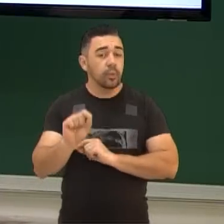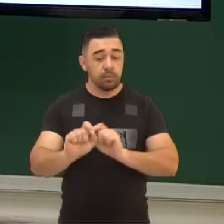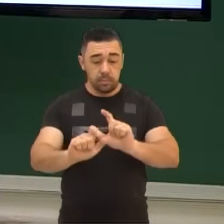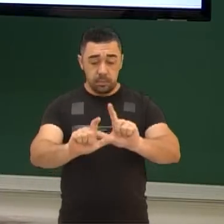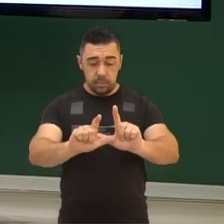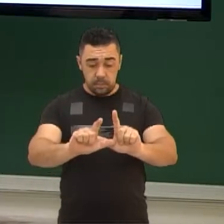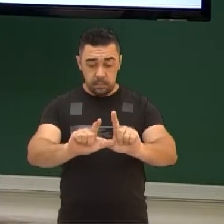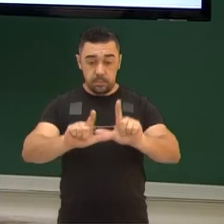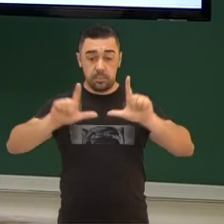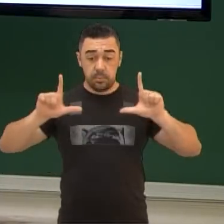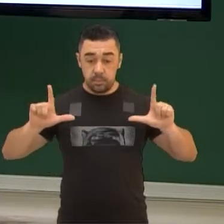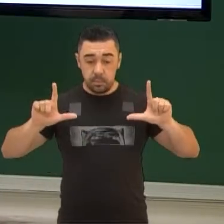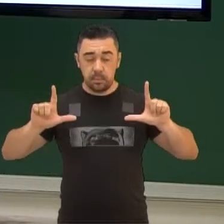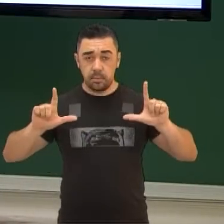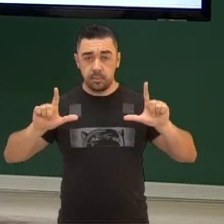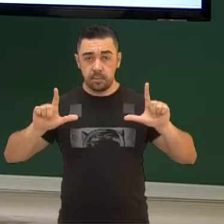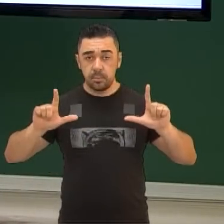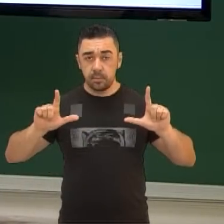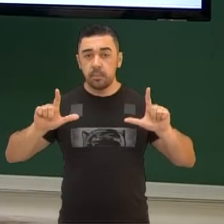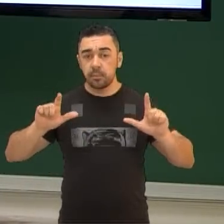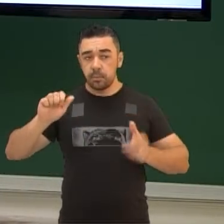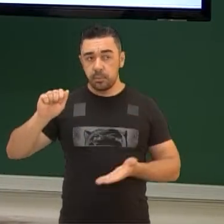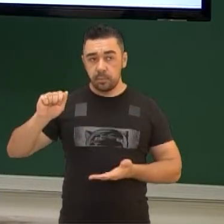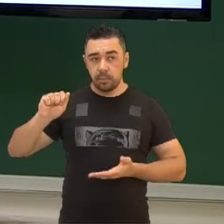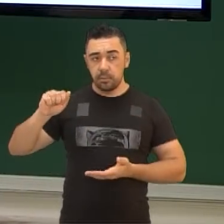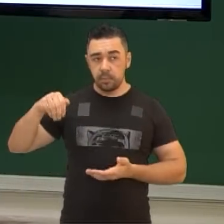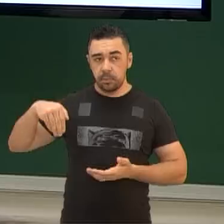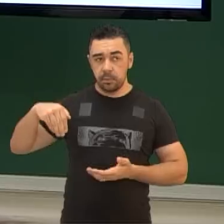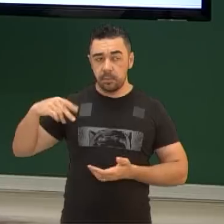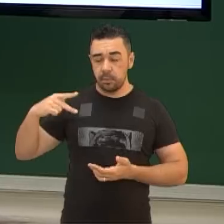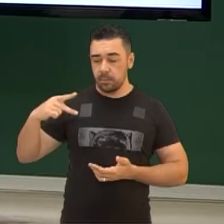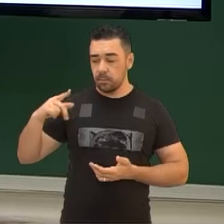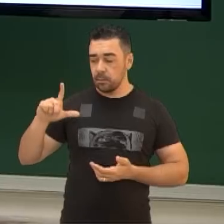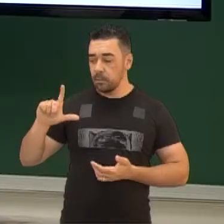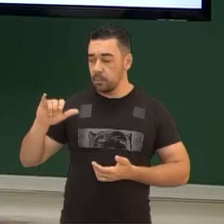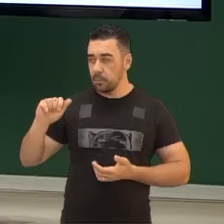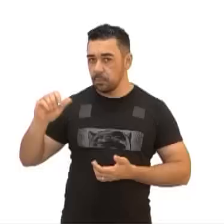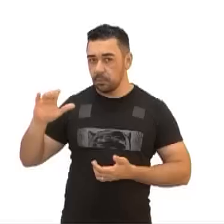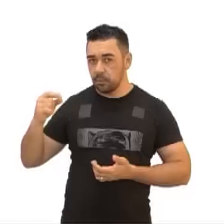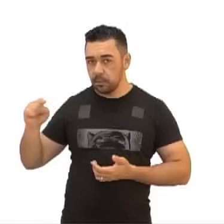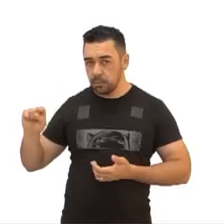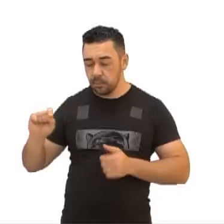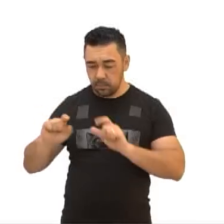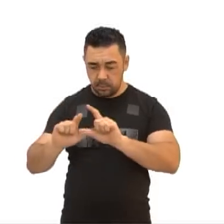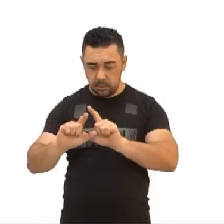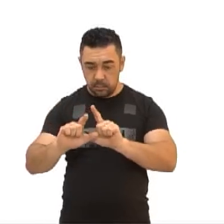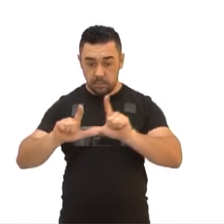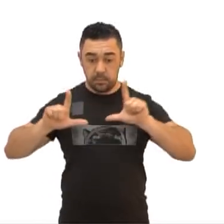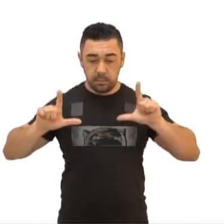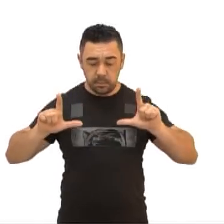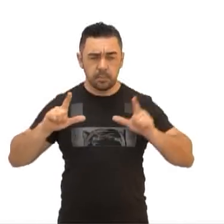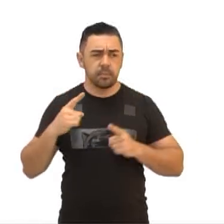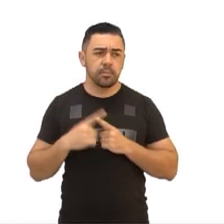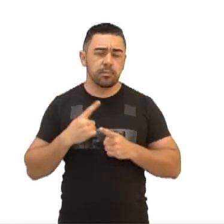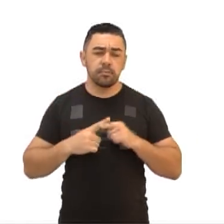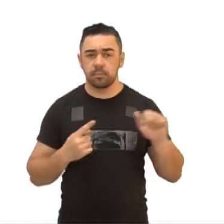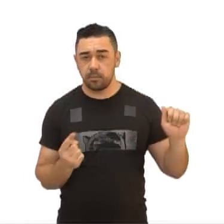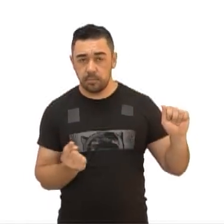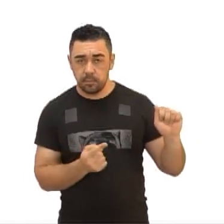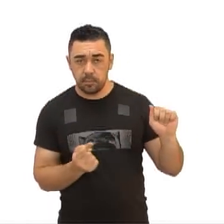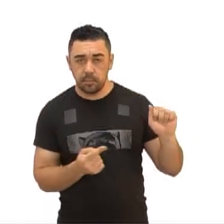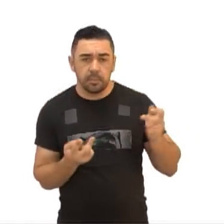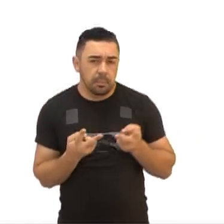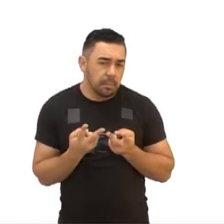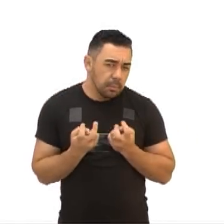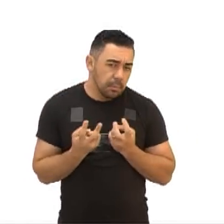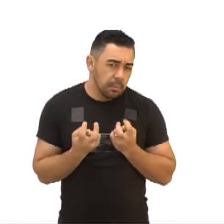ampliação. Eu vou pegar a figura e vou ampliar, né? Então, olha só, é a letra. Mas por que, professora? Perceba